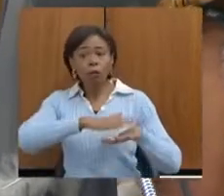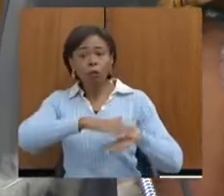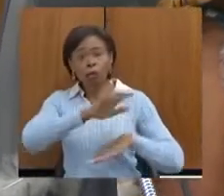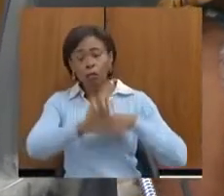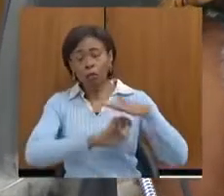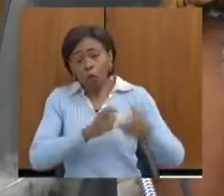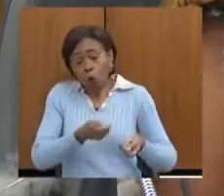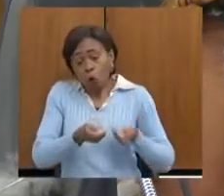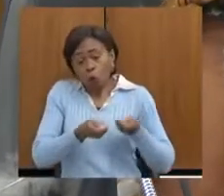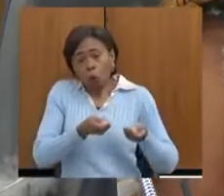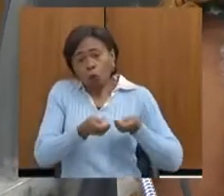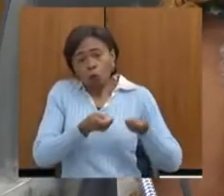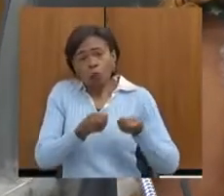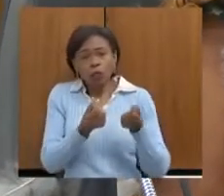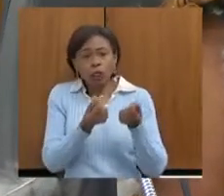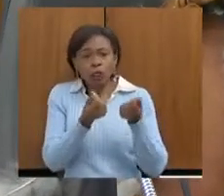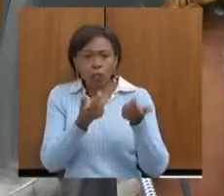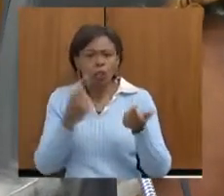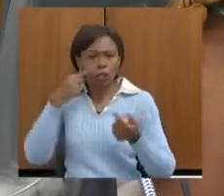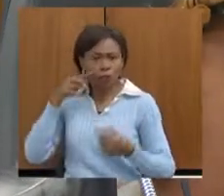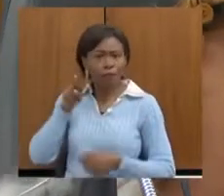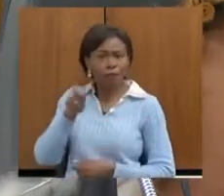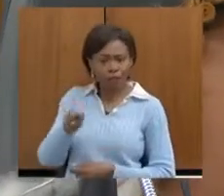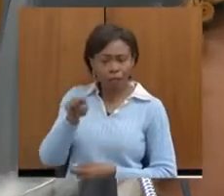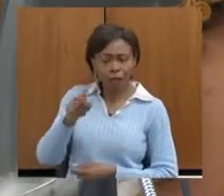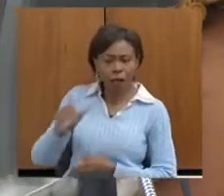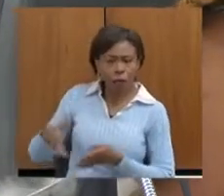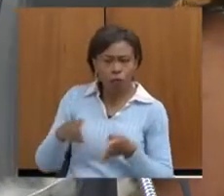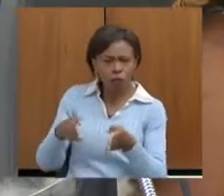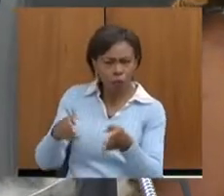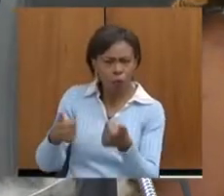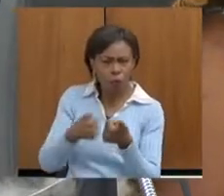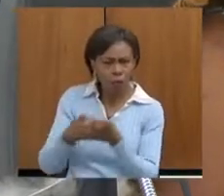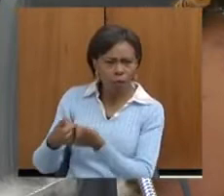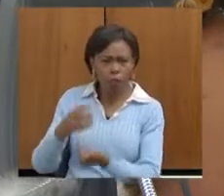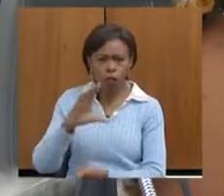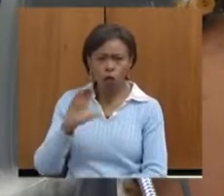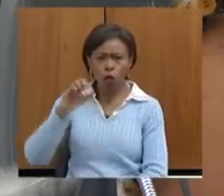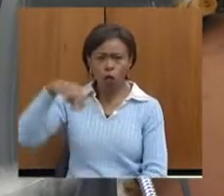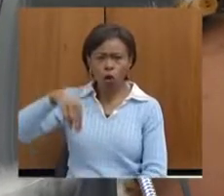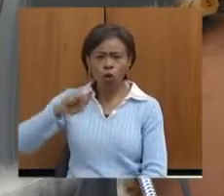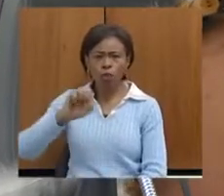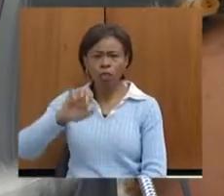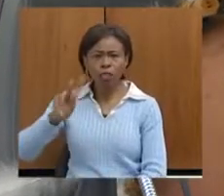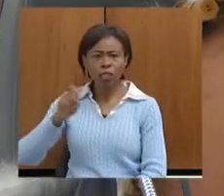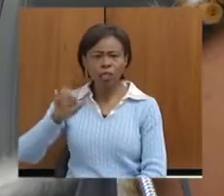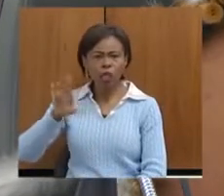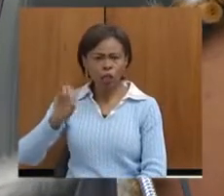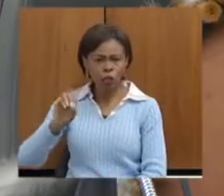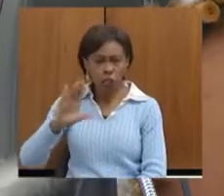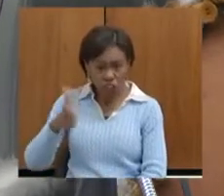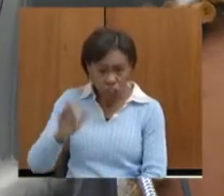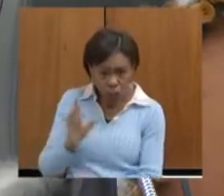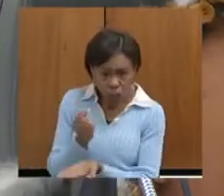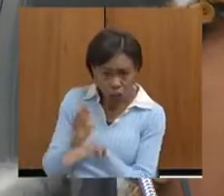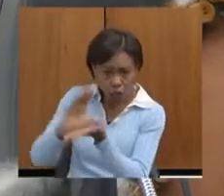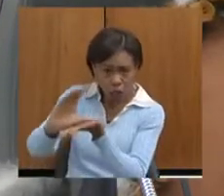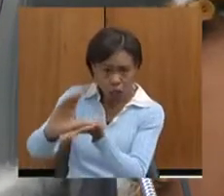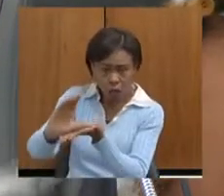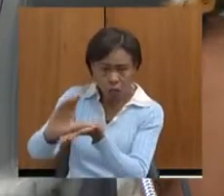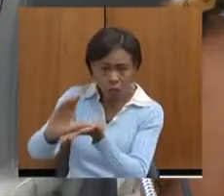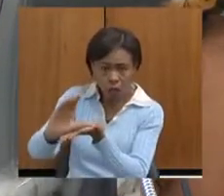que alto e nós estamos vendo lá na beira do rio lá em Conselheiro né É lá o dinheiro Chegou não é muito dinheiro